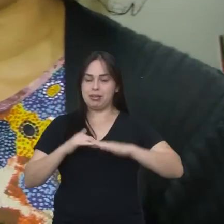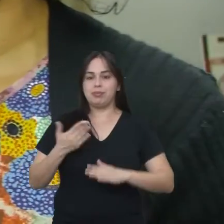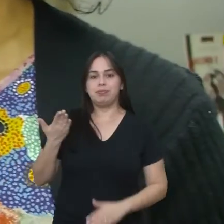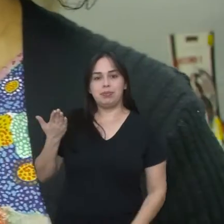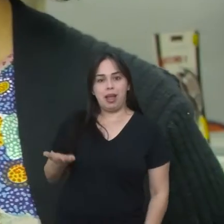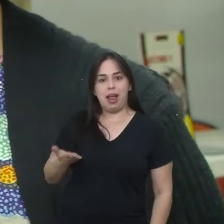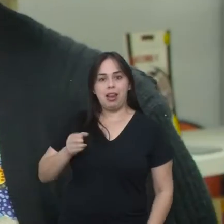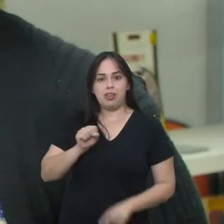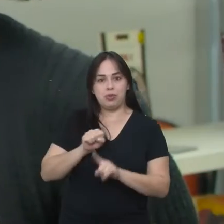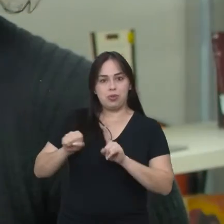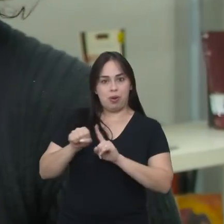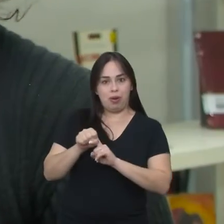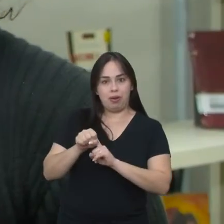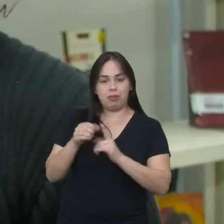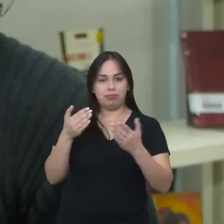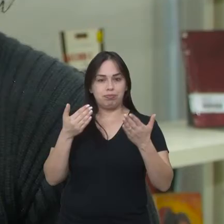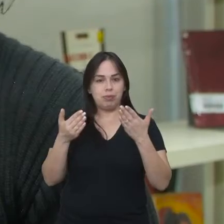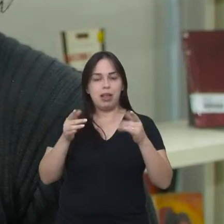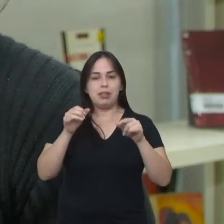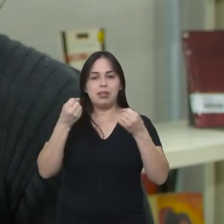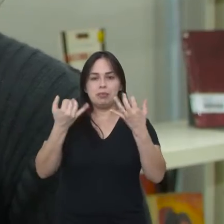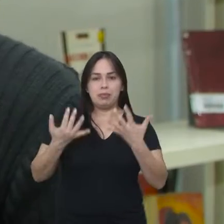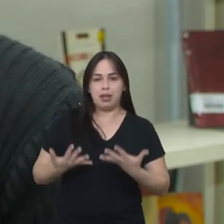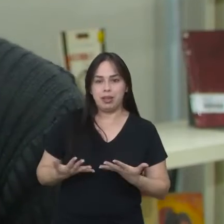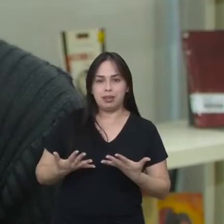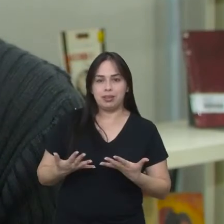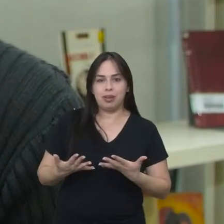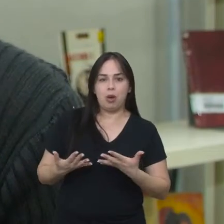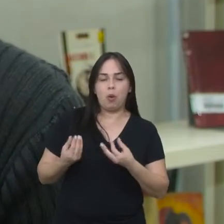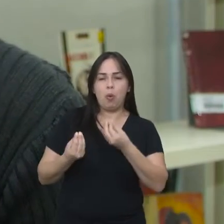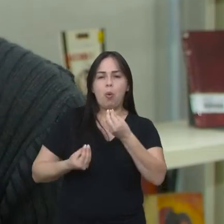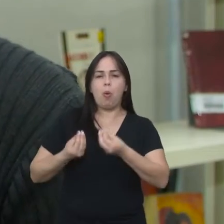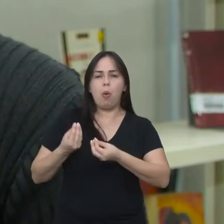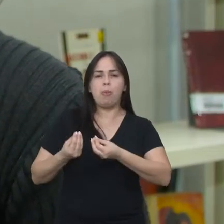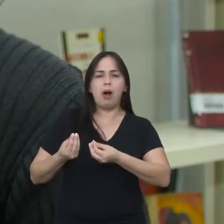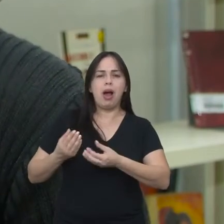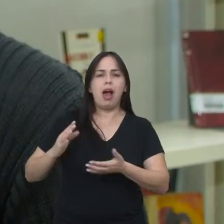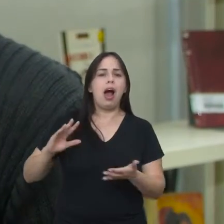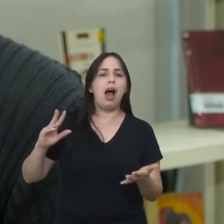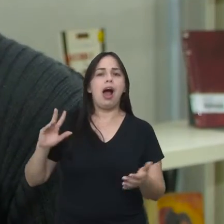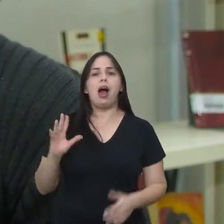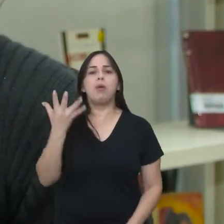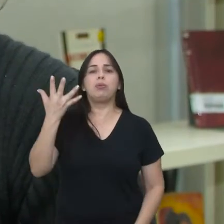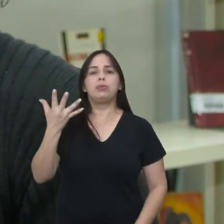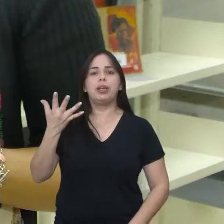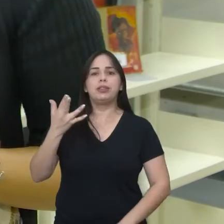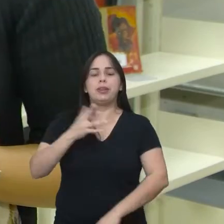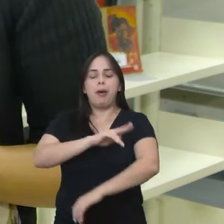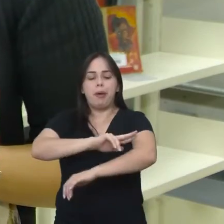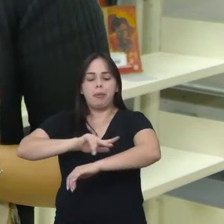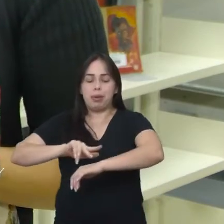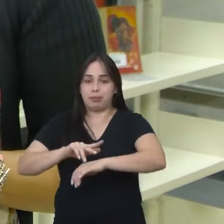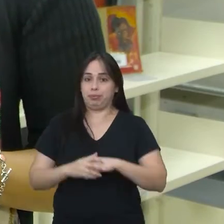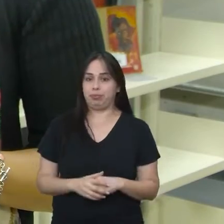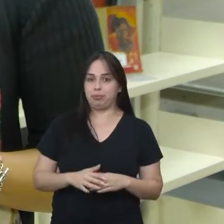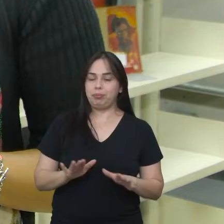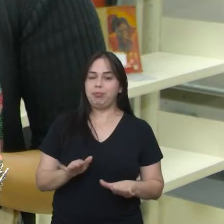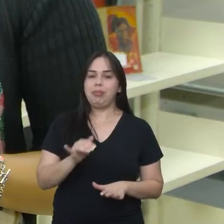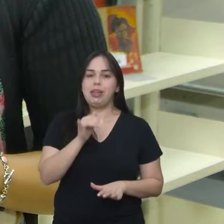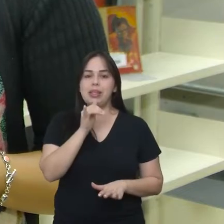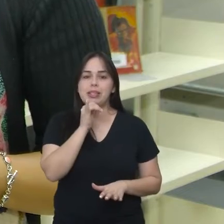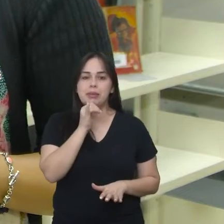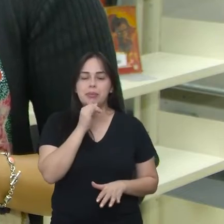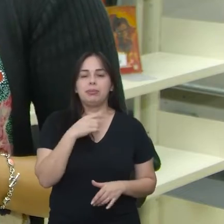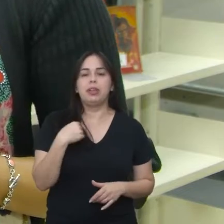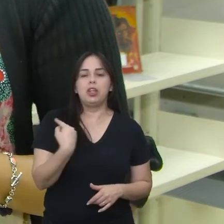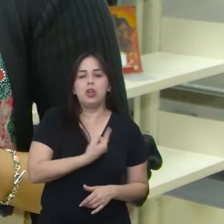maneira prática, a socióloga Lidiane Manual explica como o racismo aparece em nossa sociedade. A violência é um processo